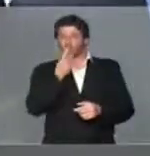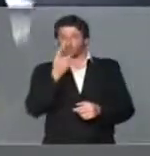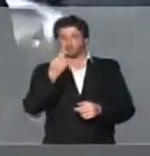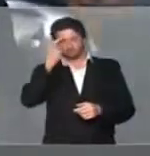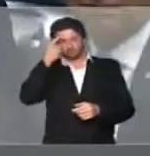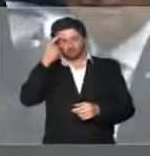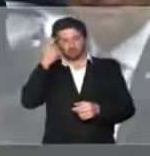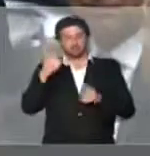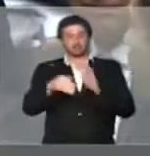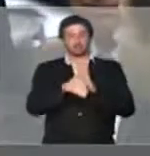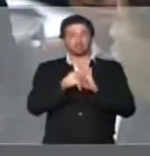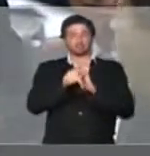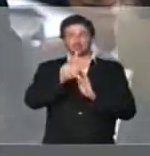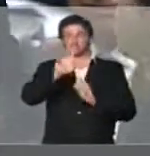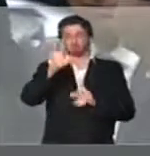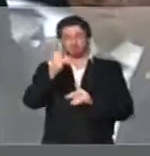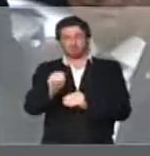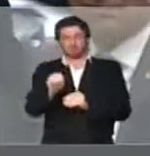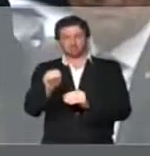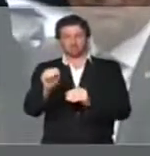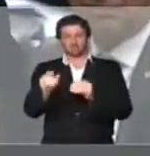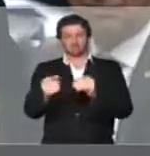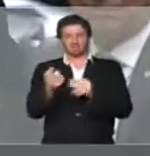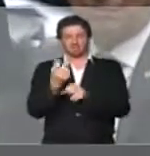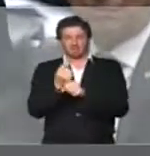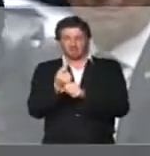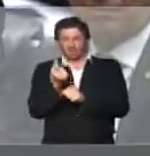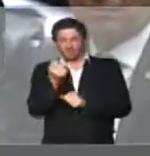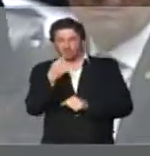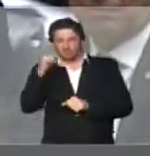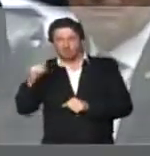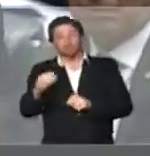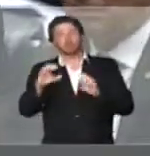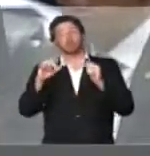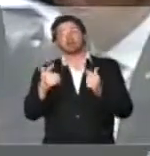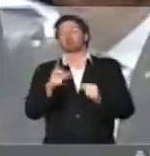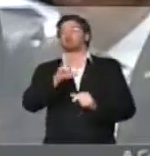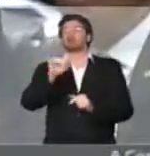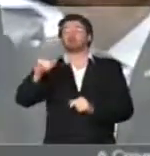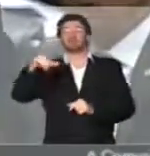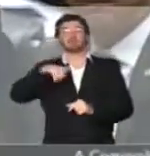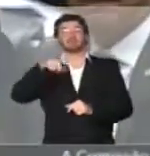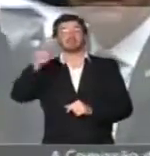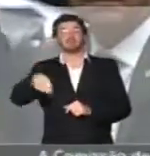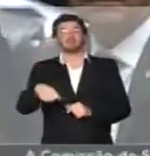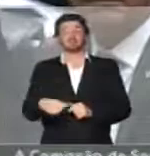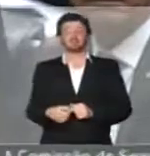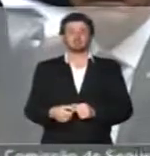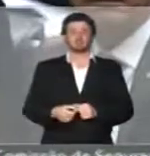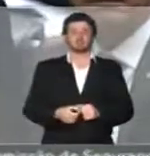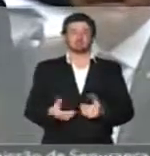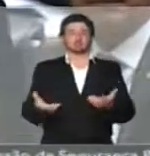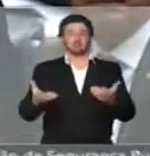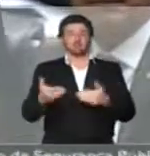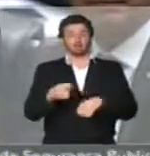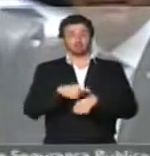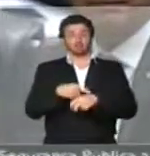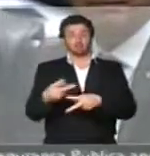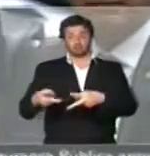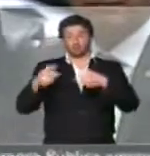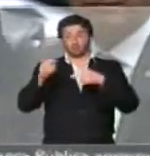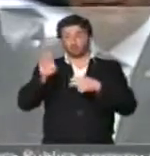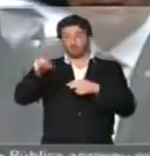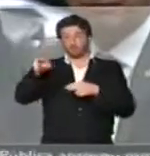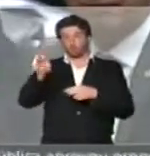de que essa MP não vai interferir na conta de energia. É evidente que haverá consequências. No momento que você cobra o